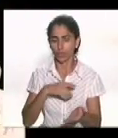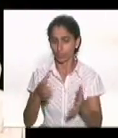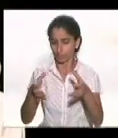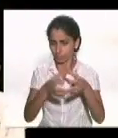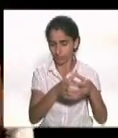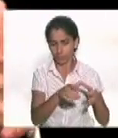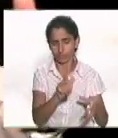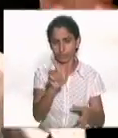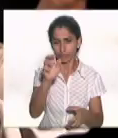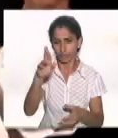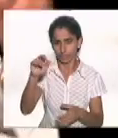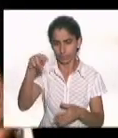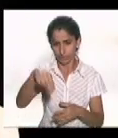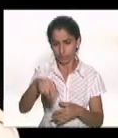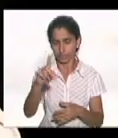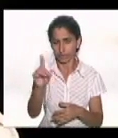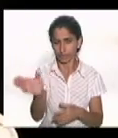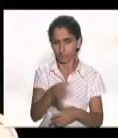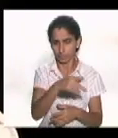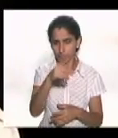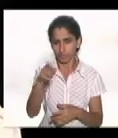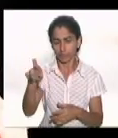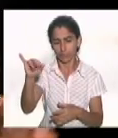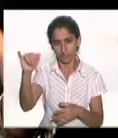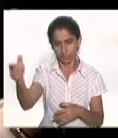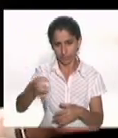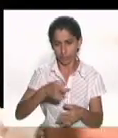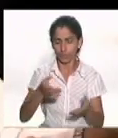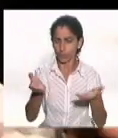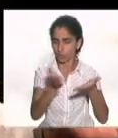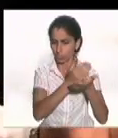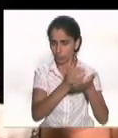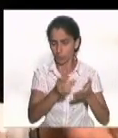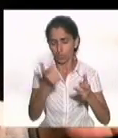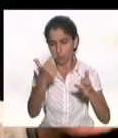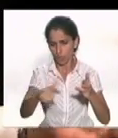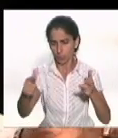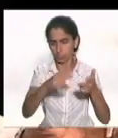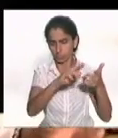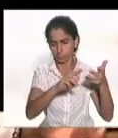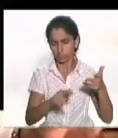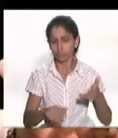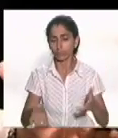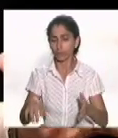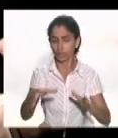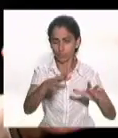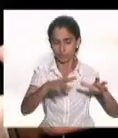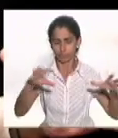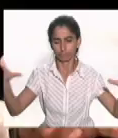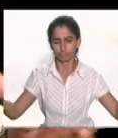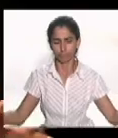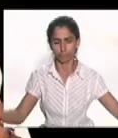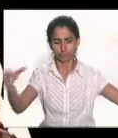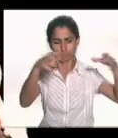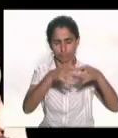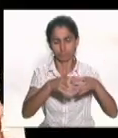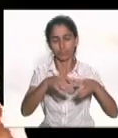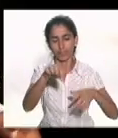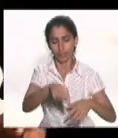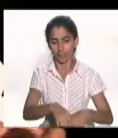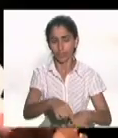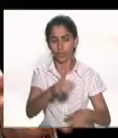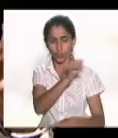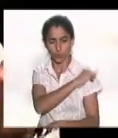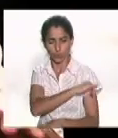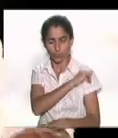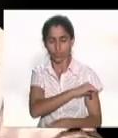Prix, já tinha o Negão, que era o Funk Santos. Estavam aqui para o subúrbio. E nós fizemos um baile do Canecão. Na Zona Sul.